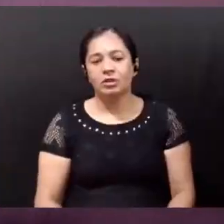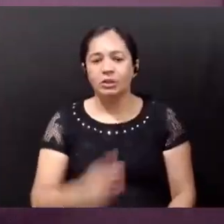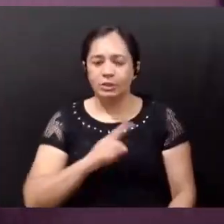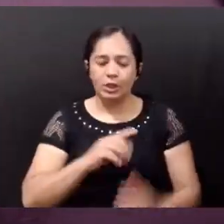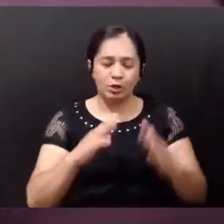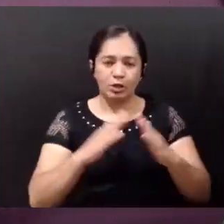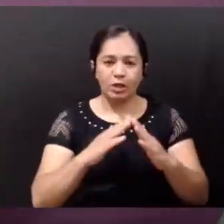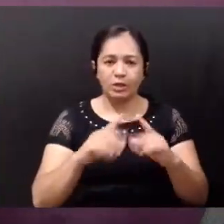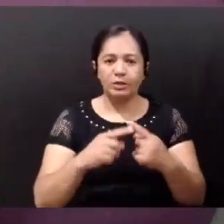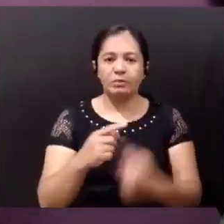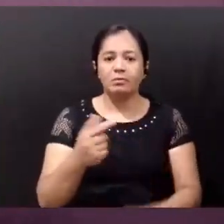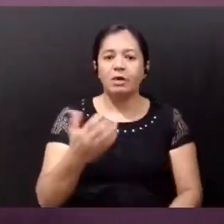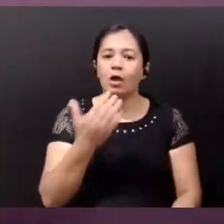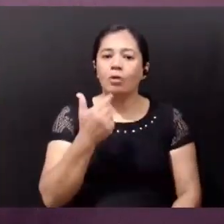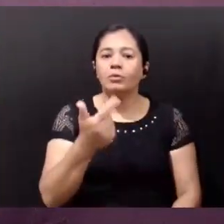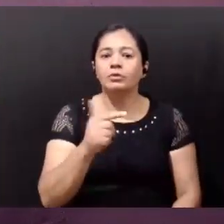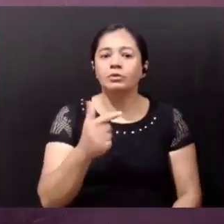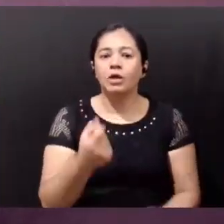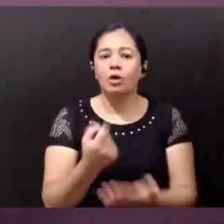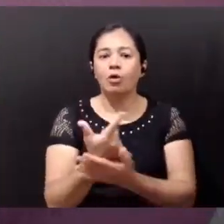comida. Vai comprar comida com o quê?